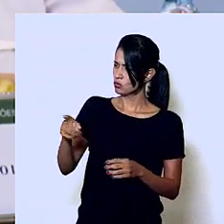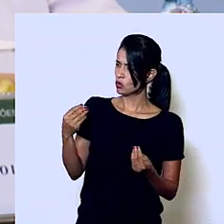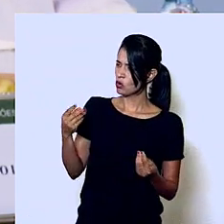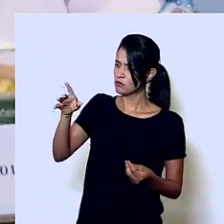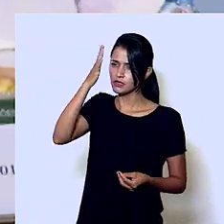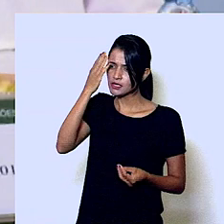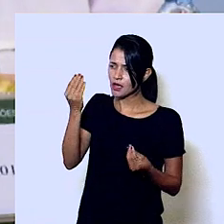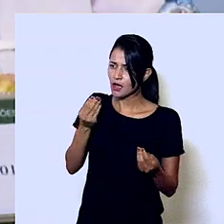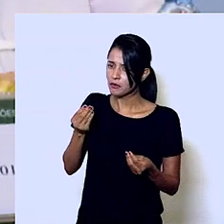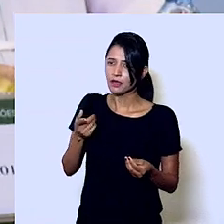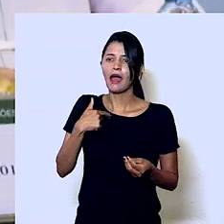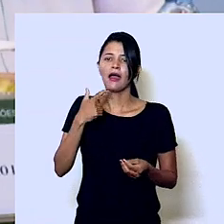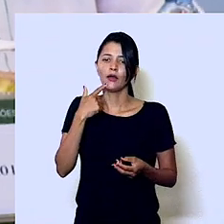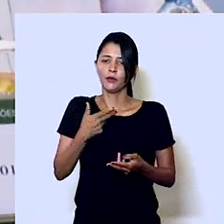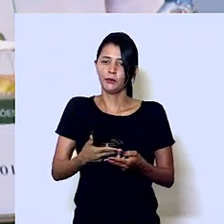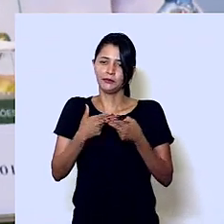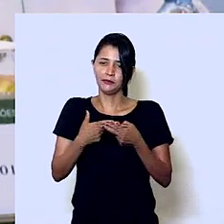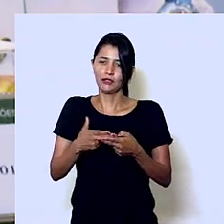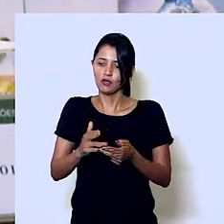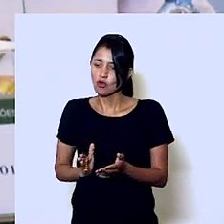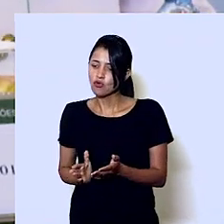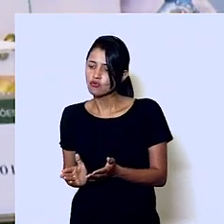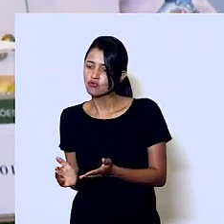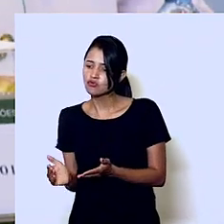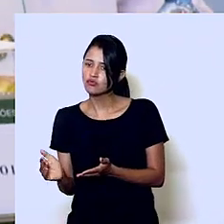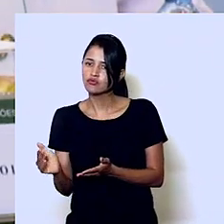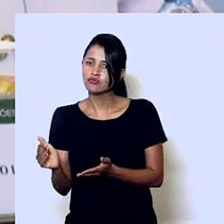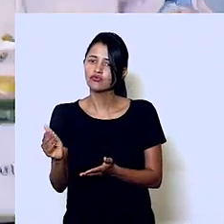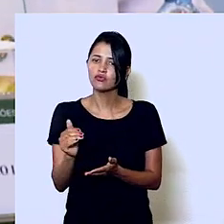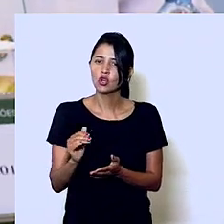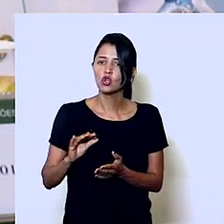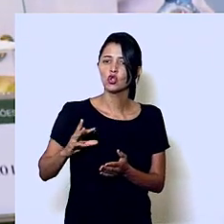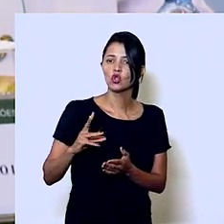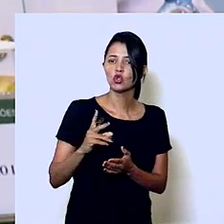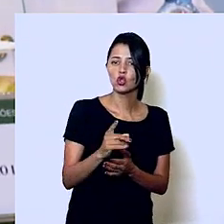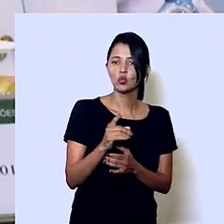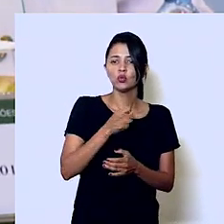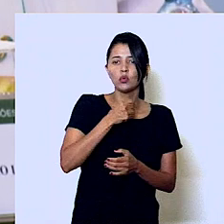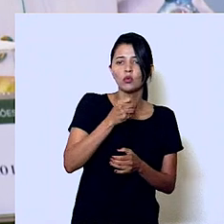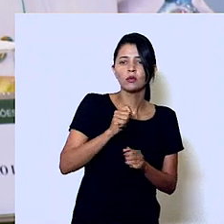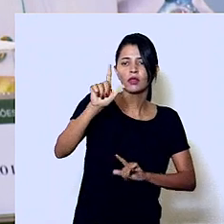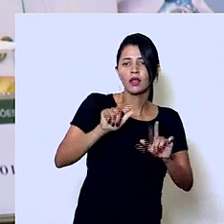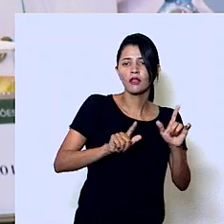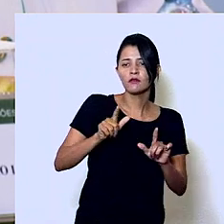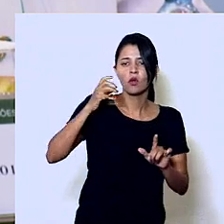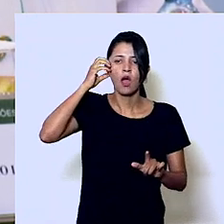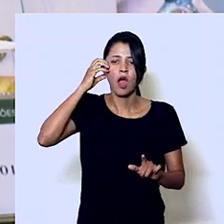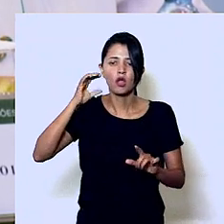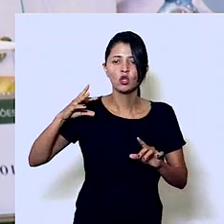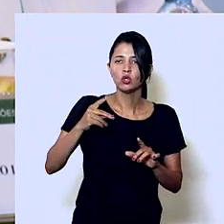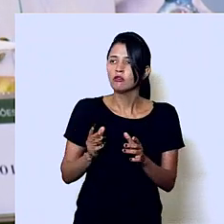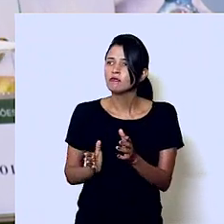grande levantamento em tudo que saiu na imprensa desde 1950 e poucos sobre Paulo Tarr, que é impressionante